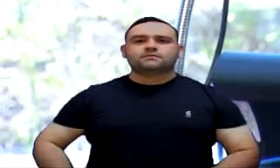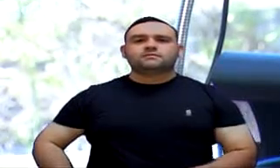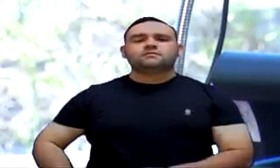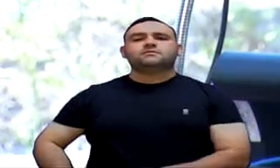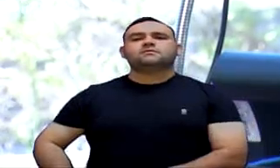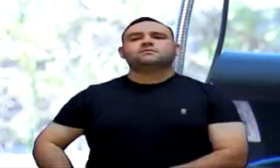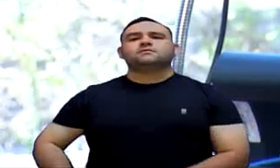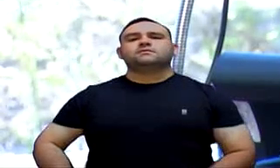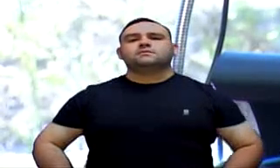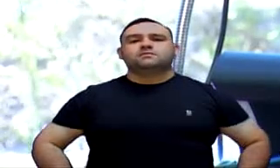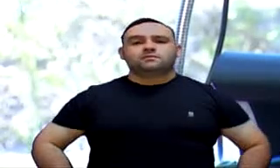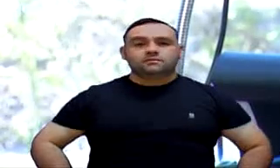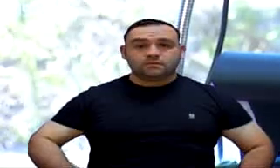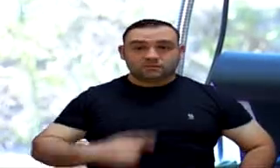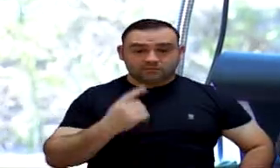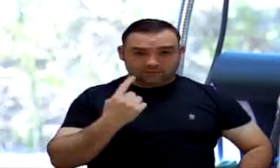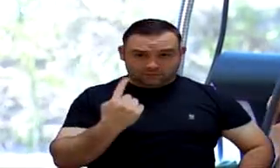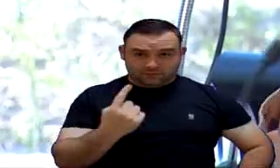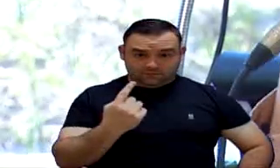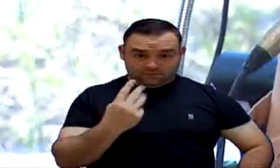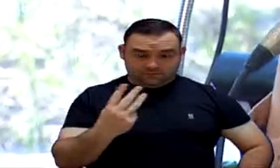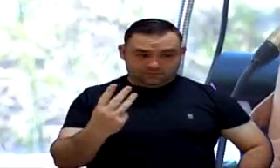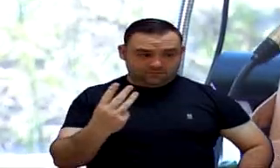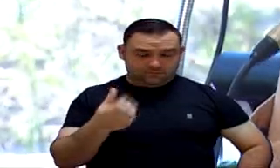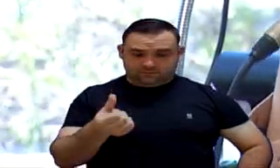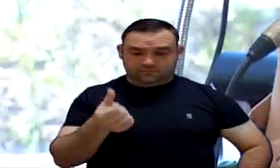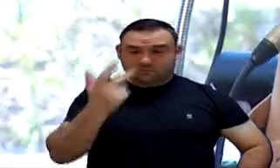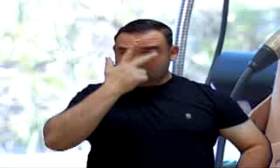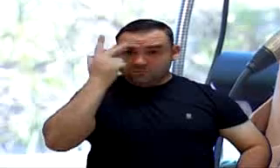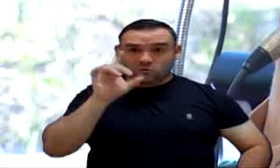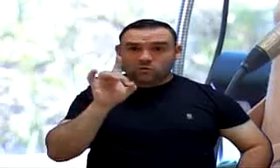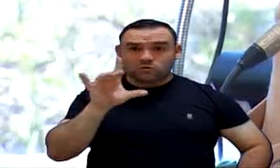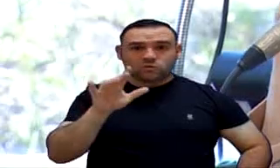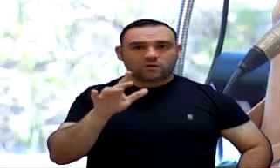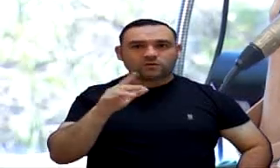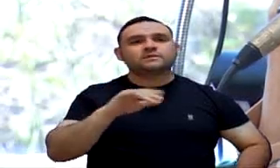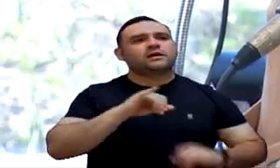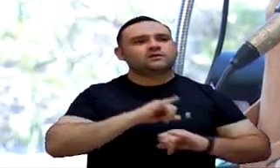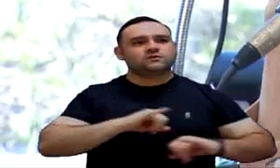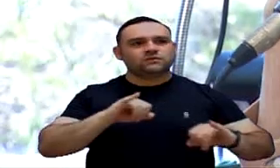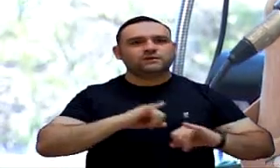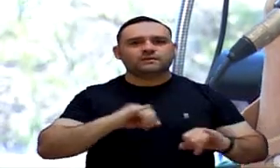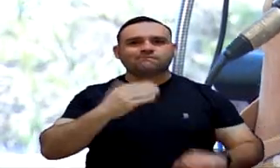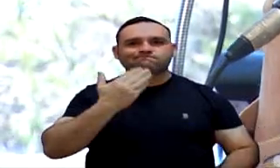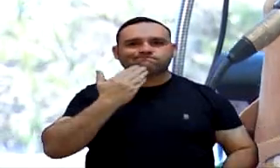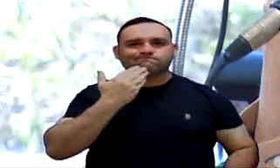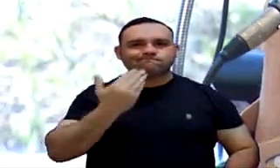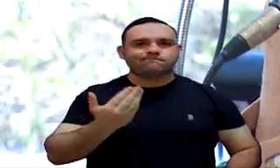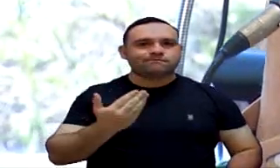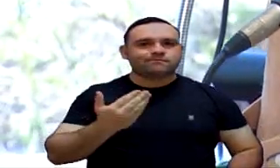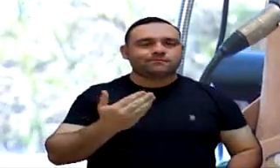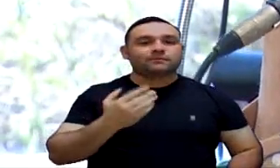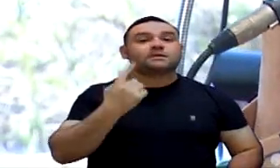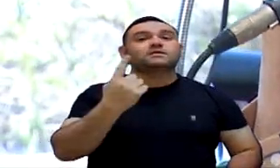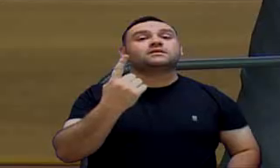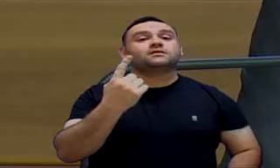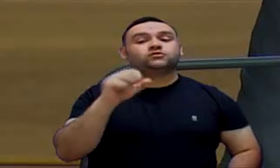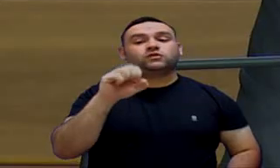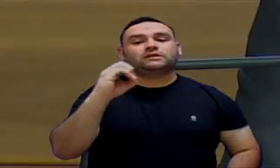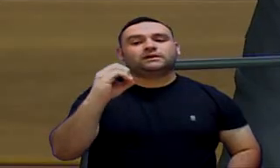14% 136 pessoas só uma divulgação foi bem falha em secretária